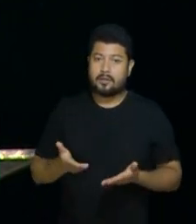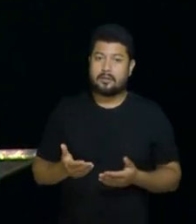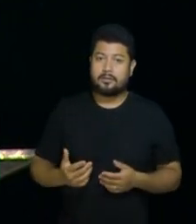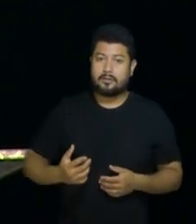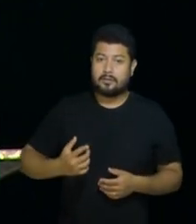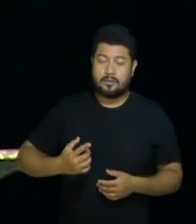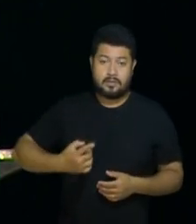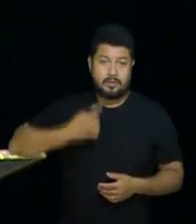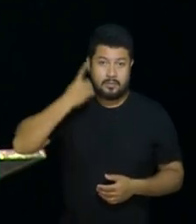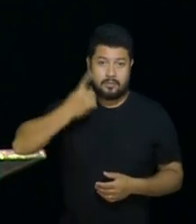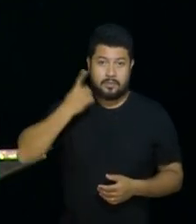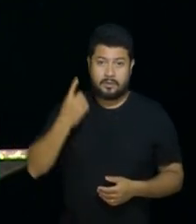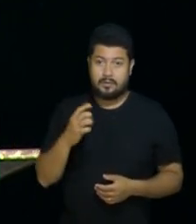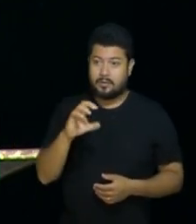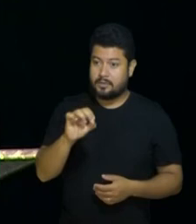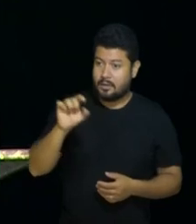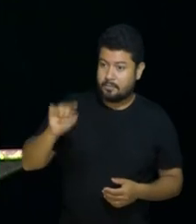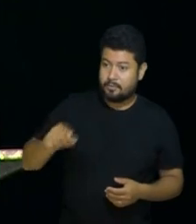bota